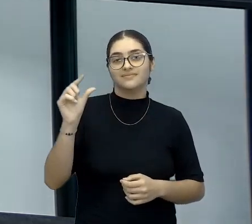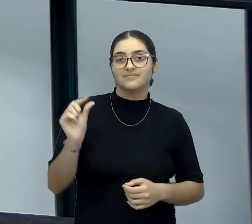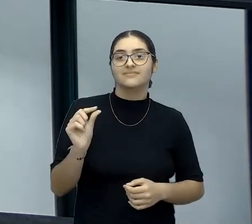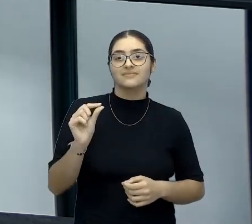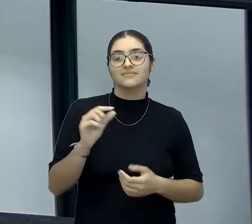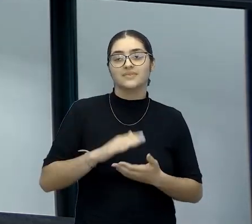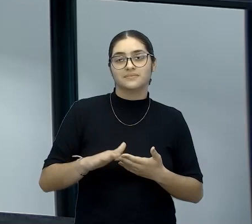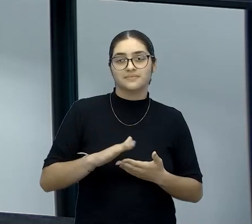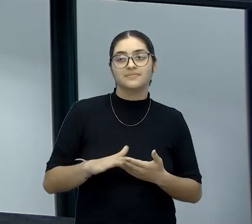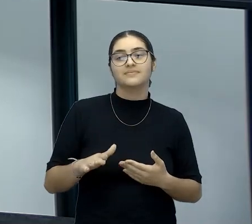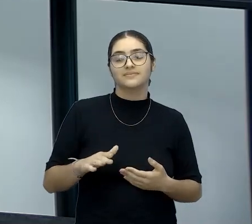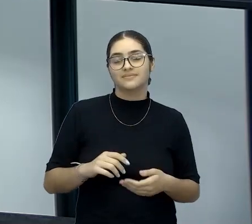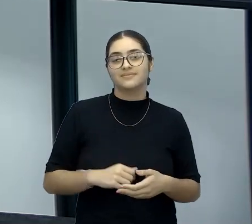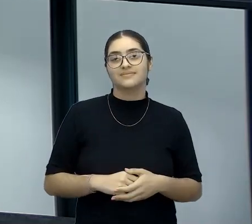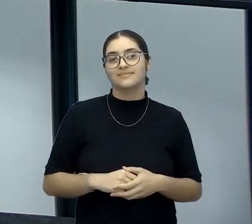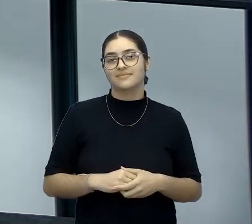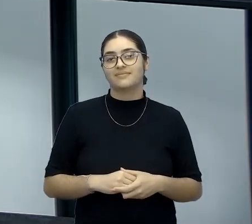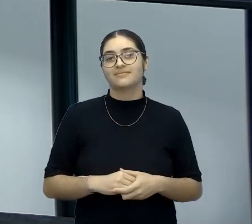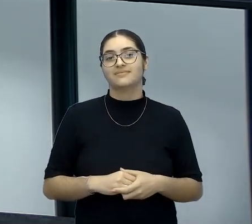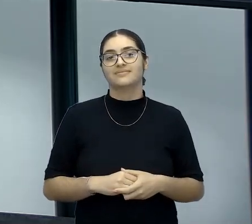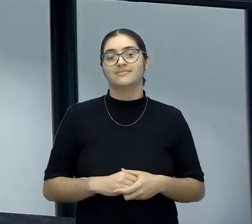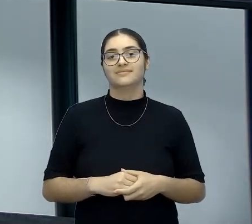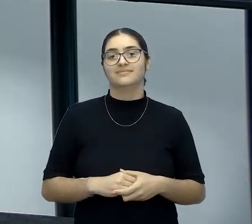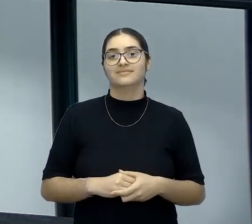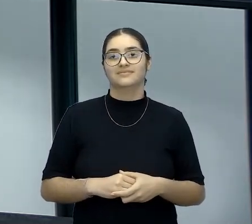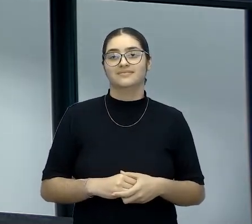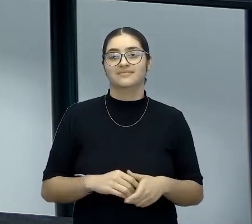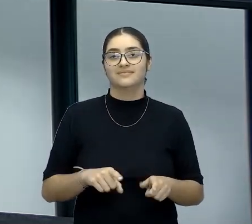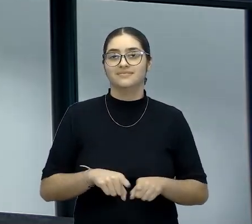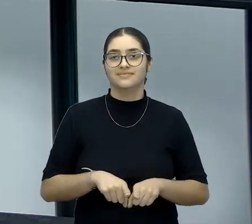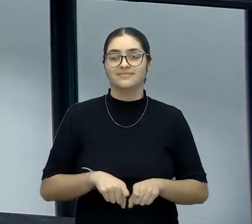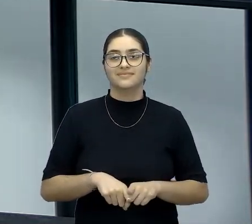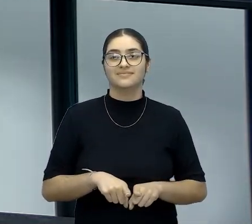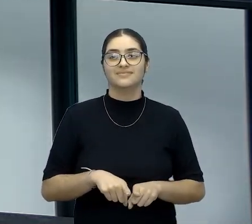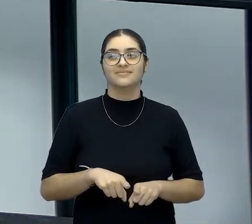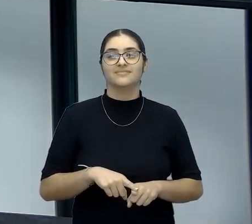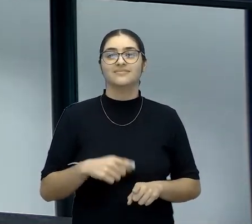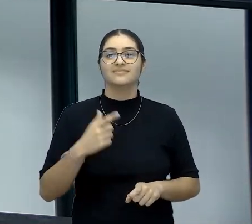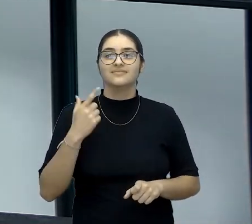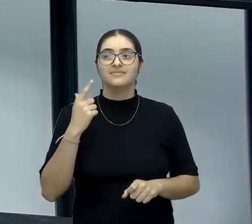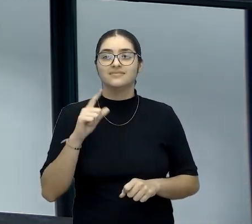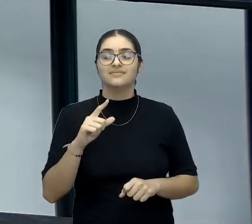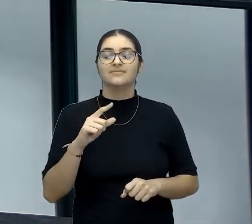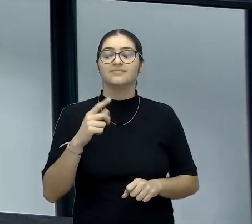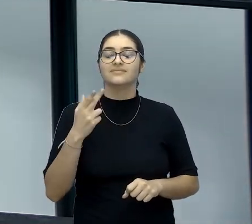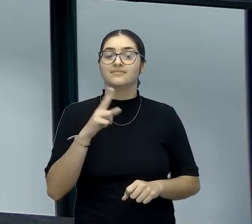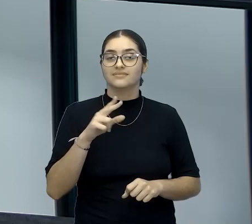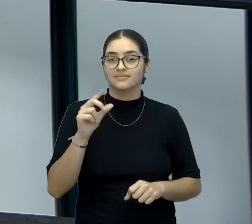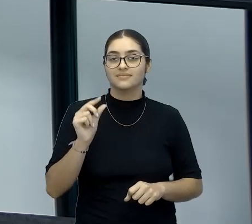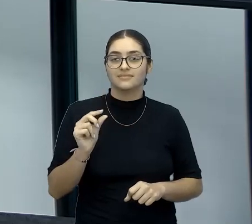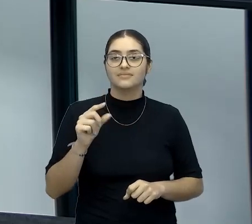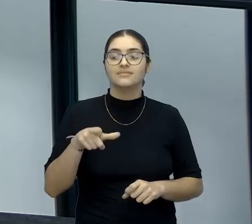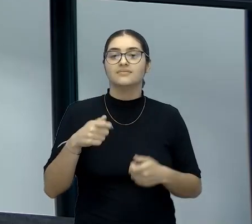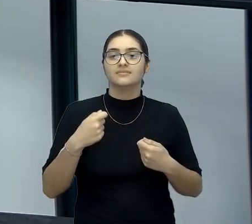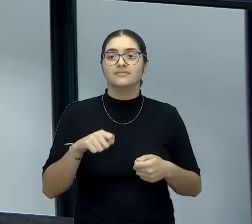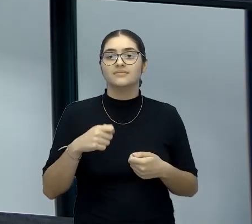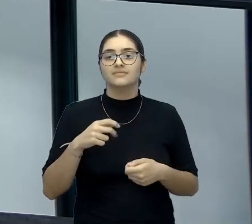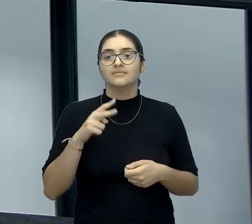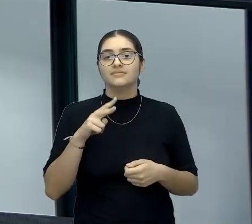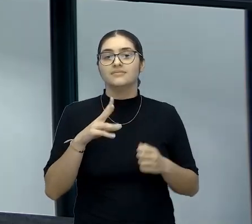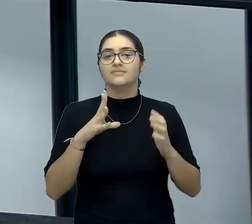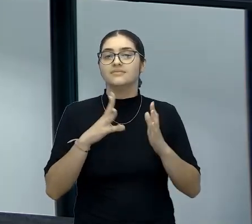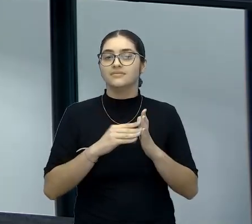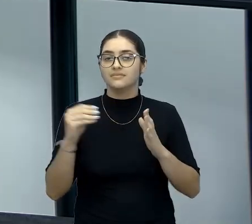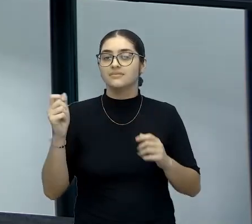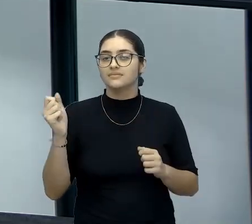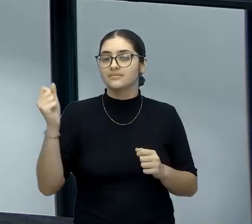que a convencional, né? E que também podem suprir aí a necessidade. Então, vocês têm que ver o modelo da